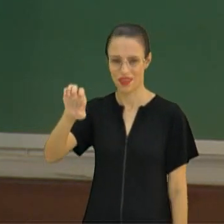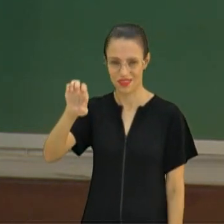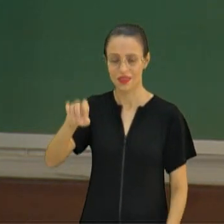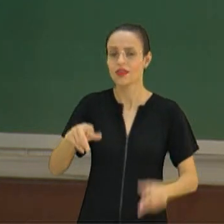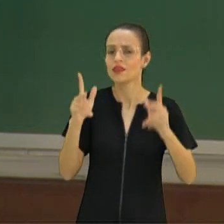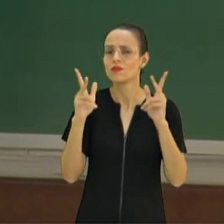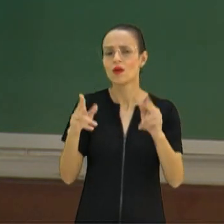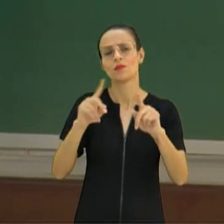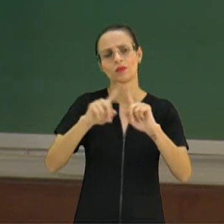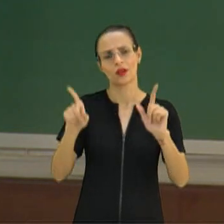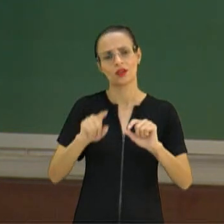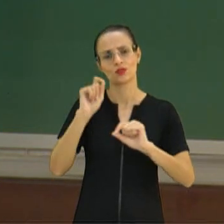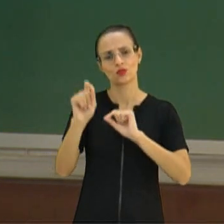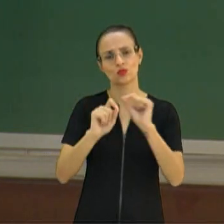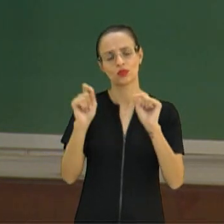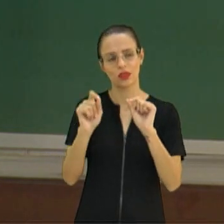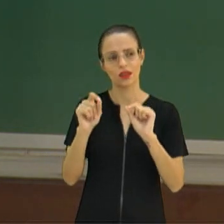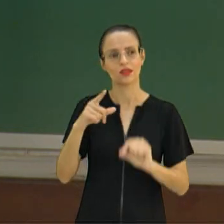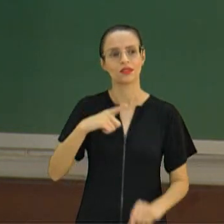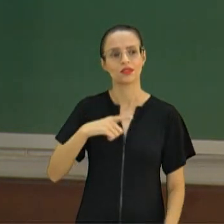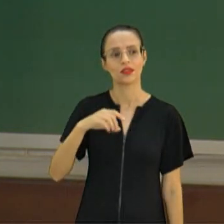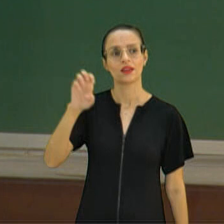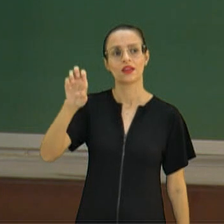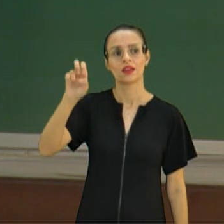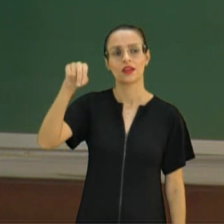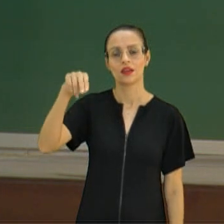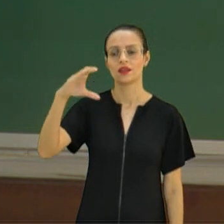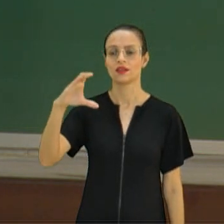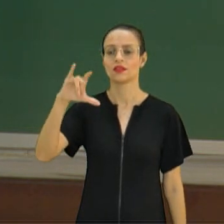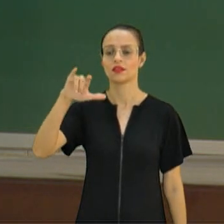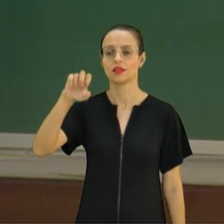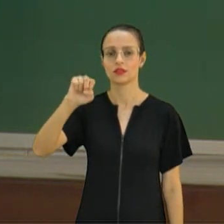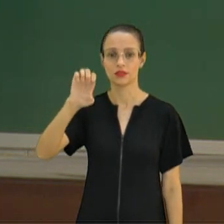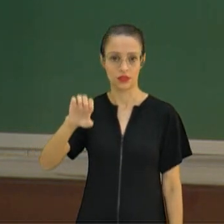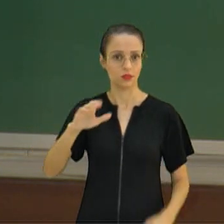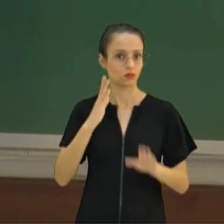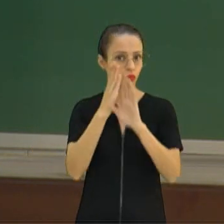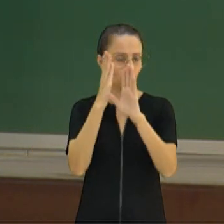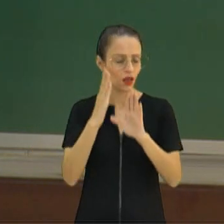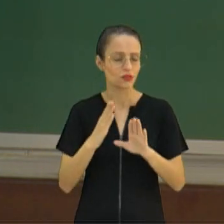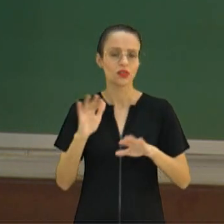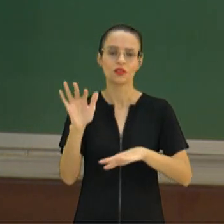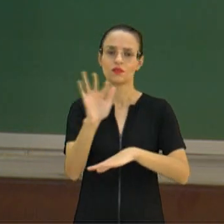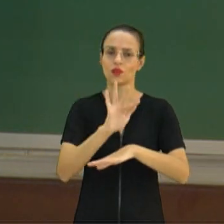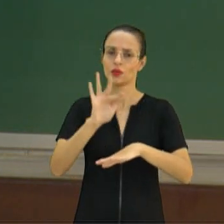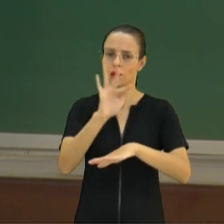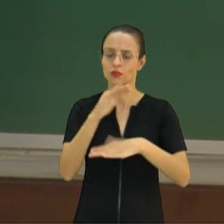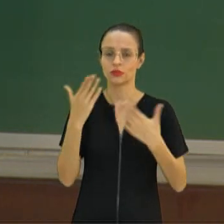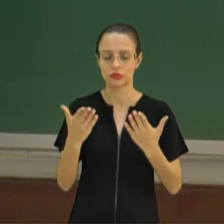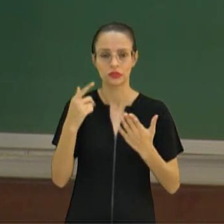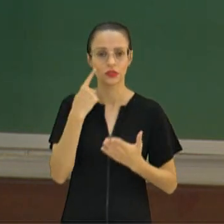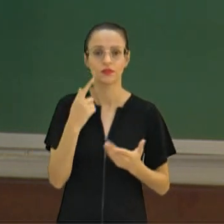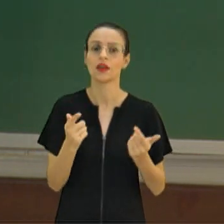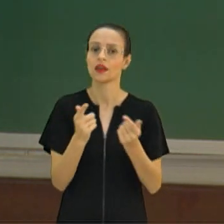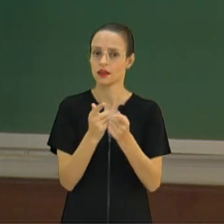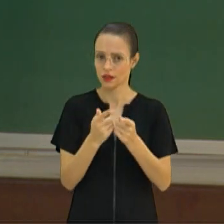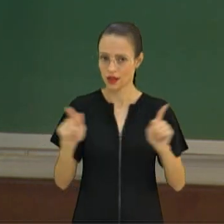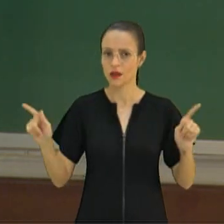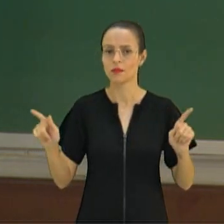mensagem, só que com a ocorrência da ênclise, por uma questão da linguagem. Se formos considerar a